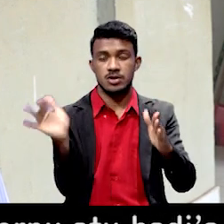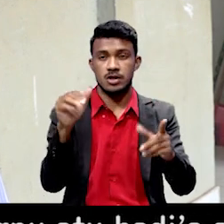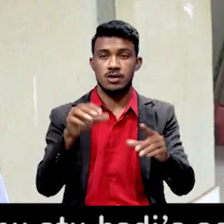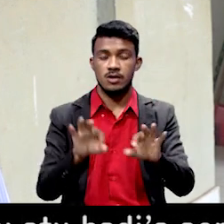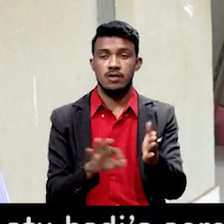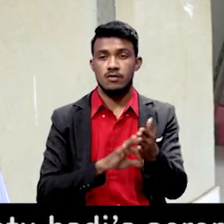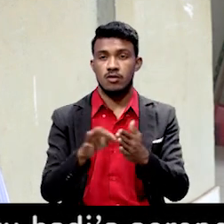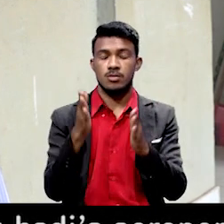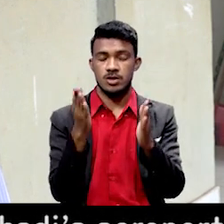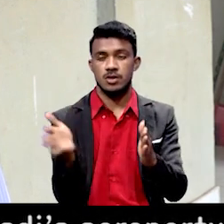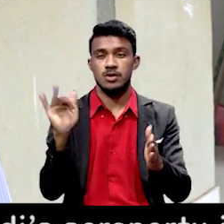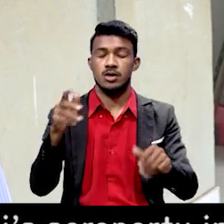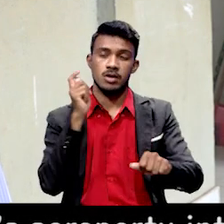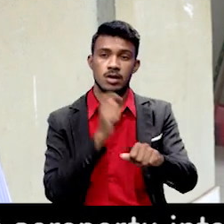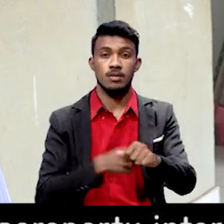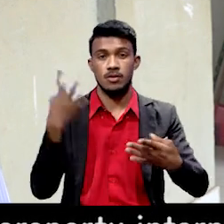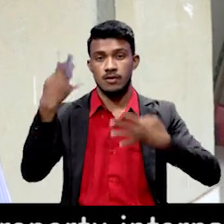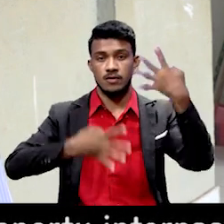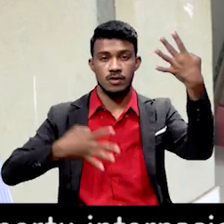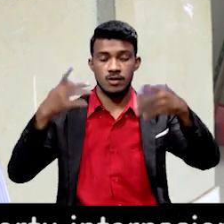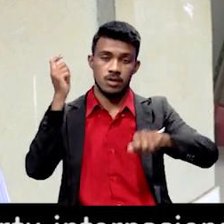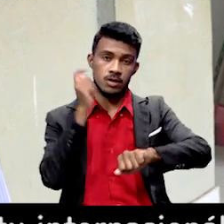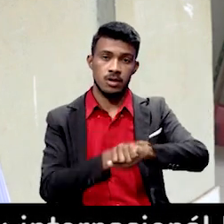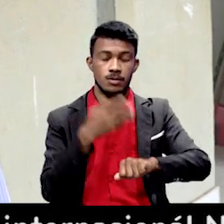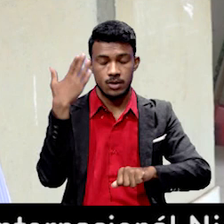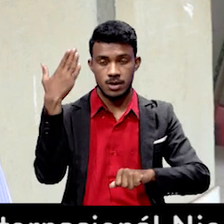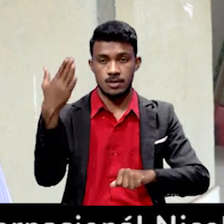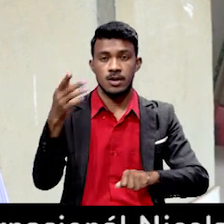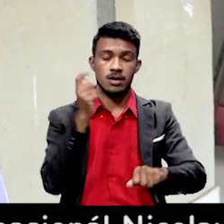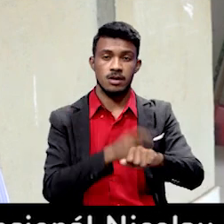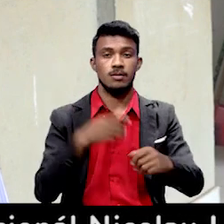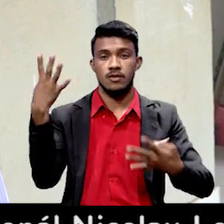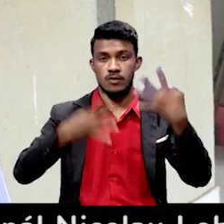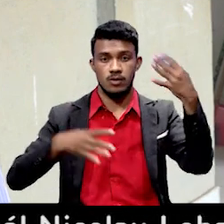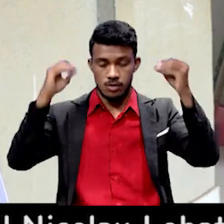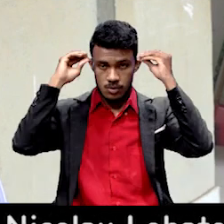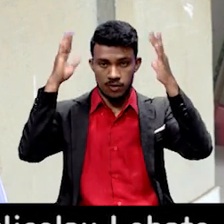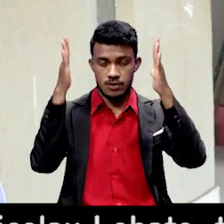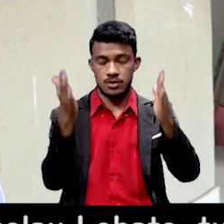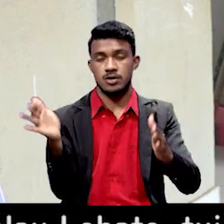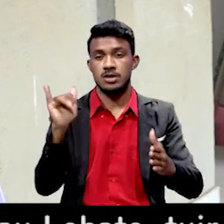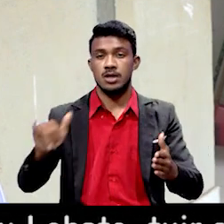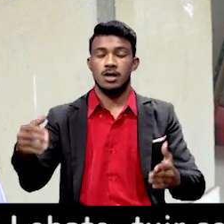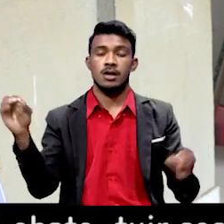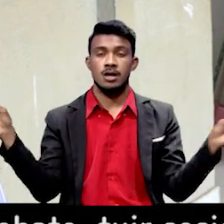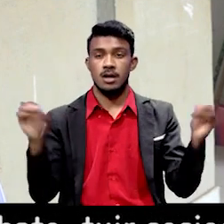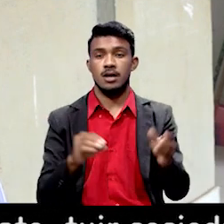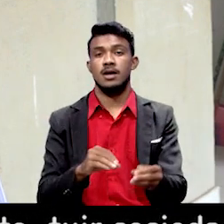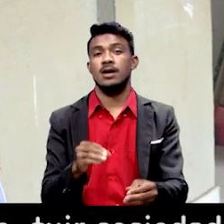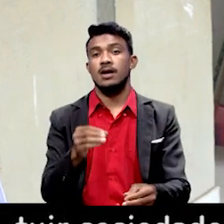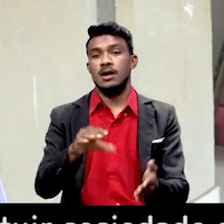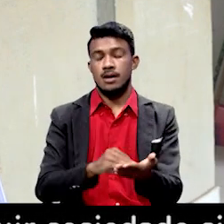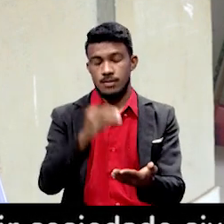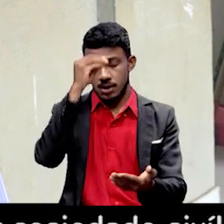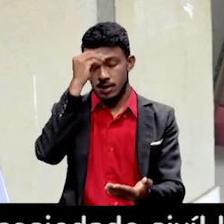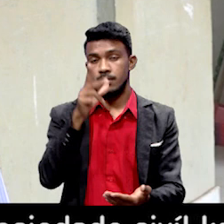tempo ocupação. Agora, em momento neva, em tempo ocupação nene, professor Sira nunca mais aprende português.